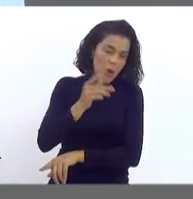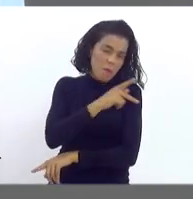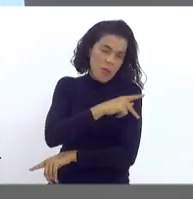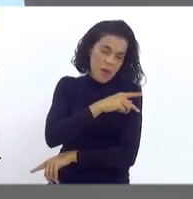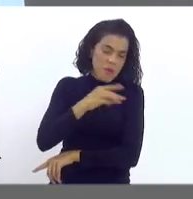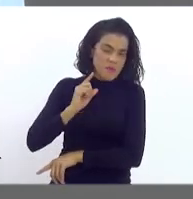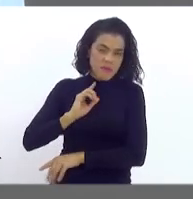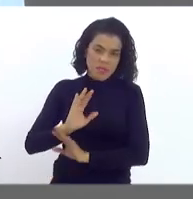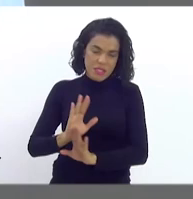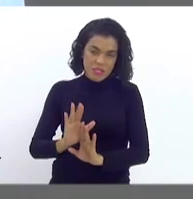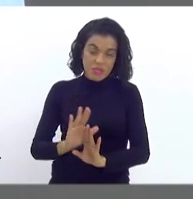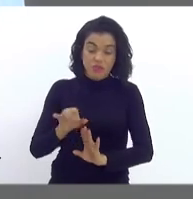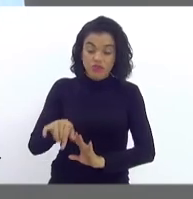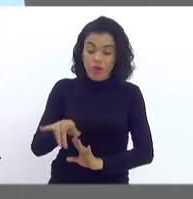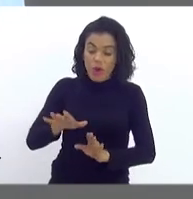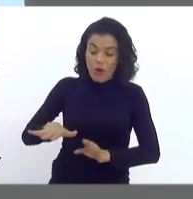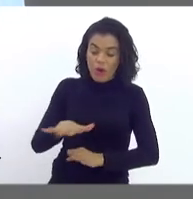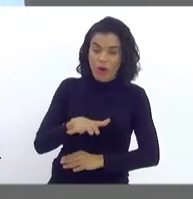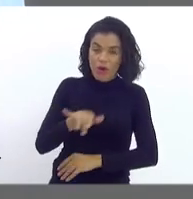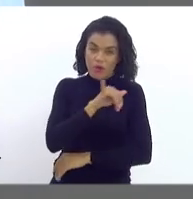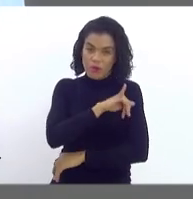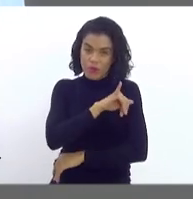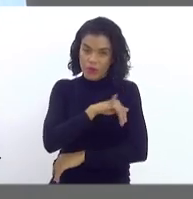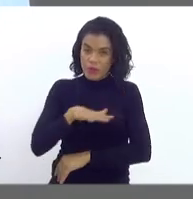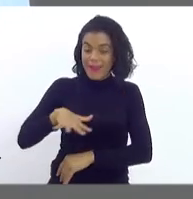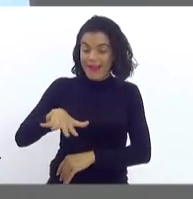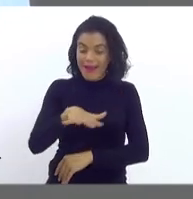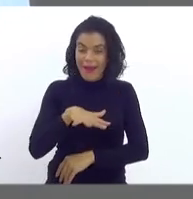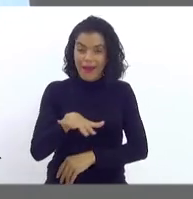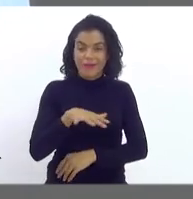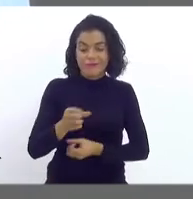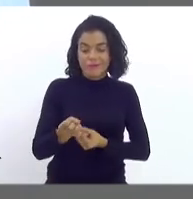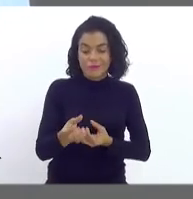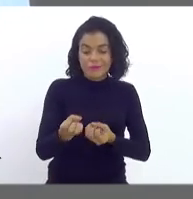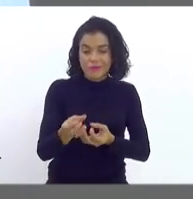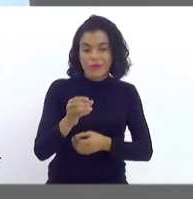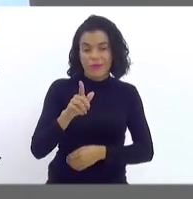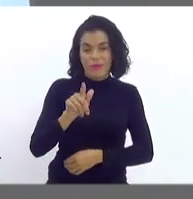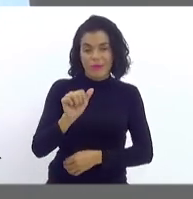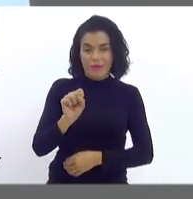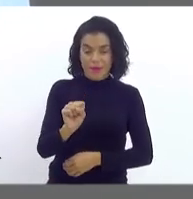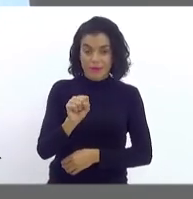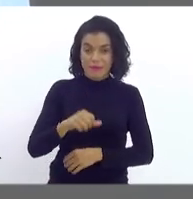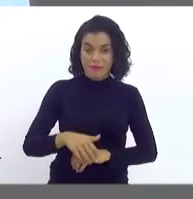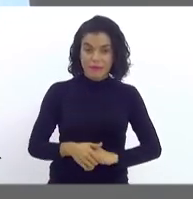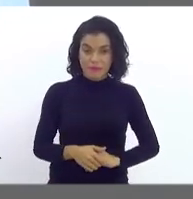Piauí e Minas. Isso só na região do Rio de Janeiro, na área de distribuição de gás.